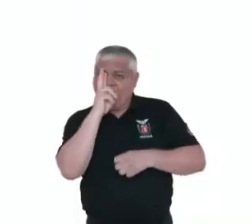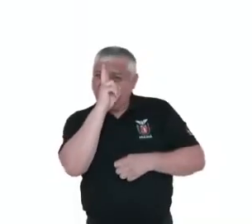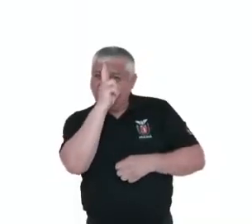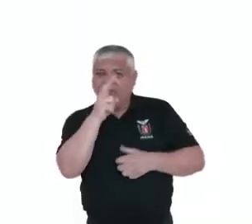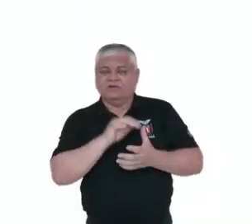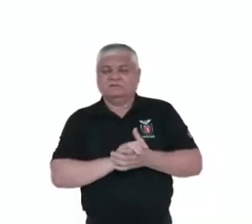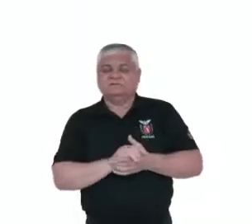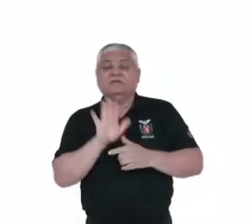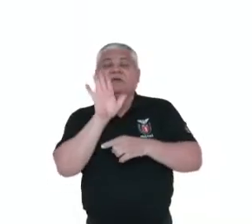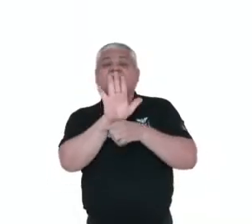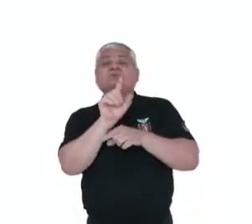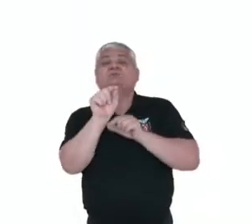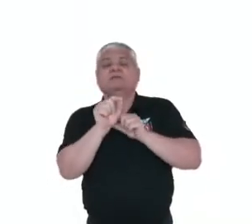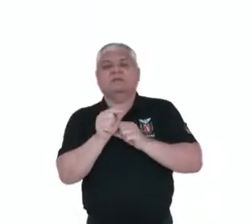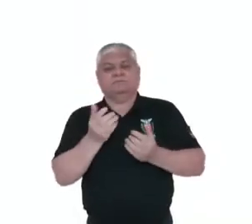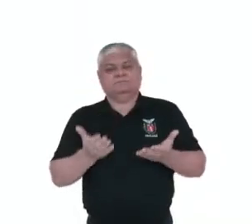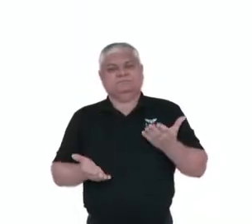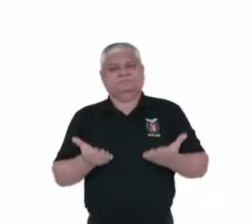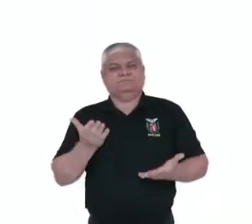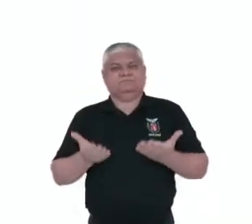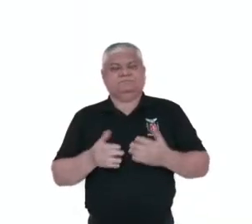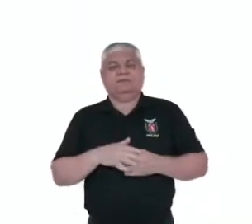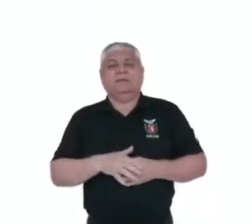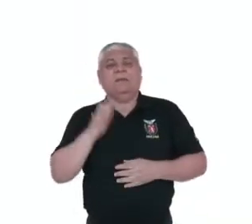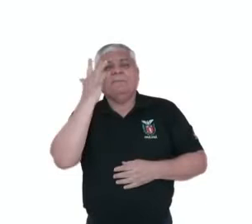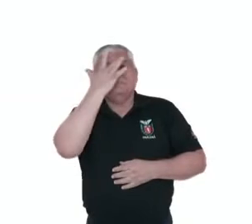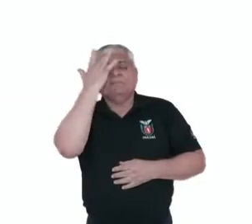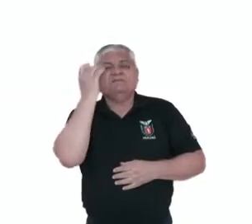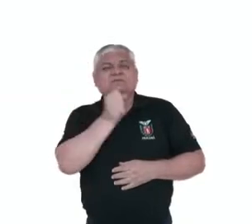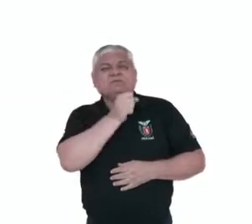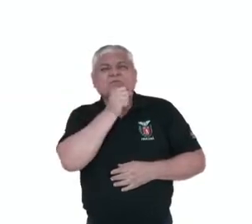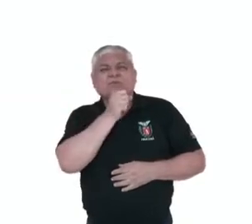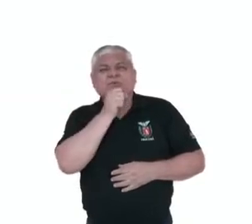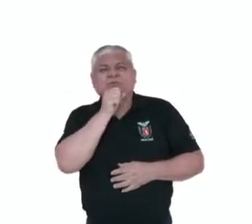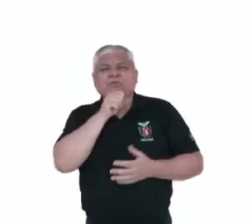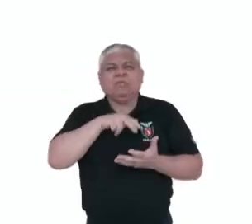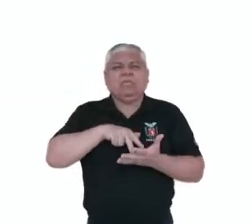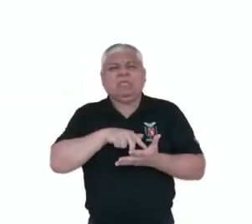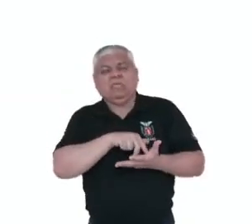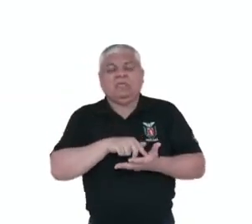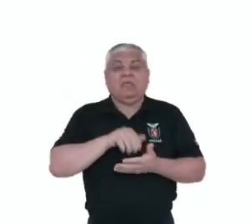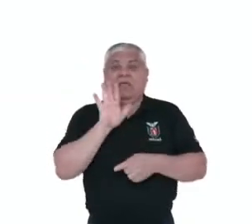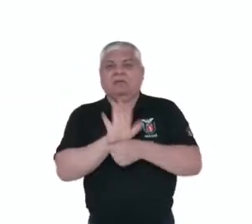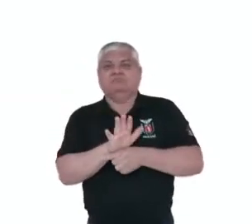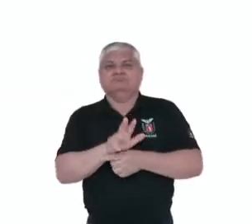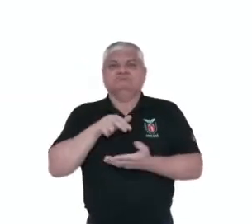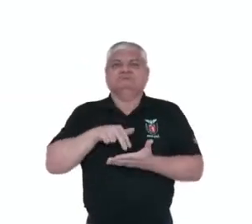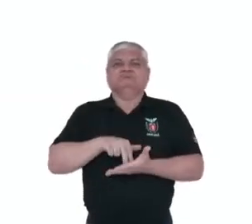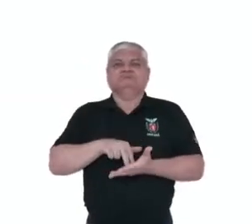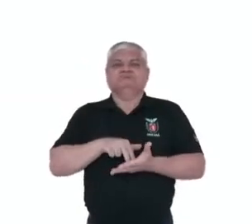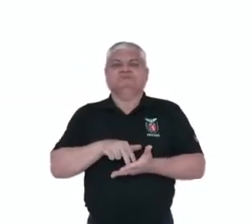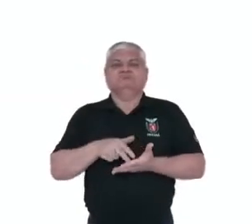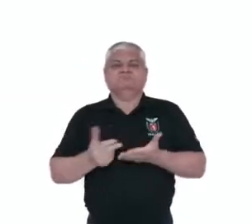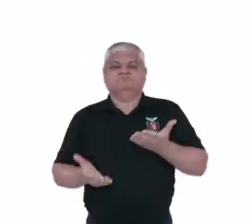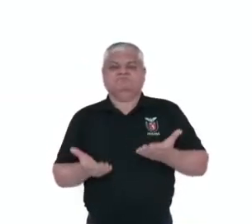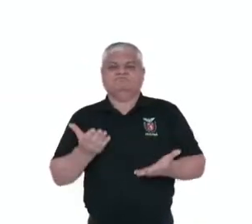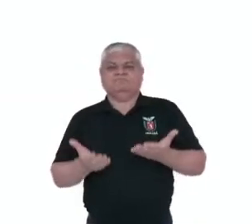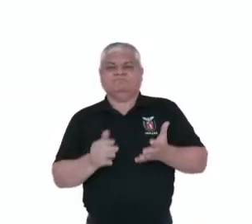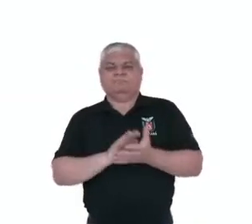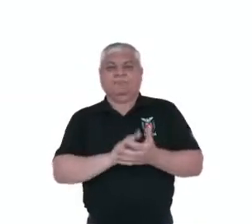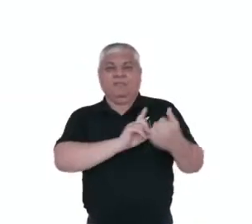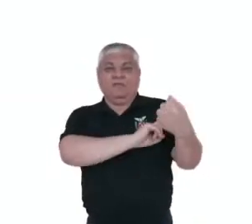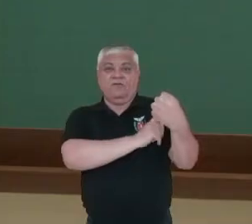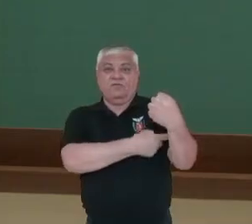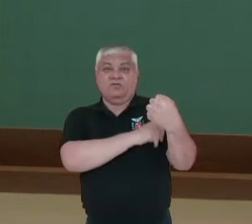equilíbrio da mente o idoso que pede muito equilíbrio né a força a